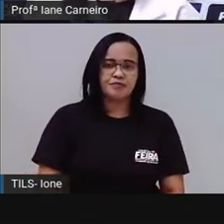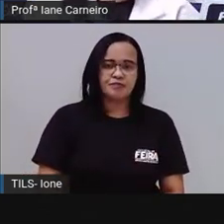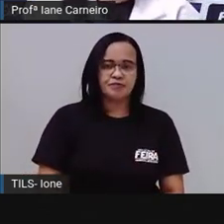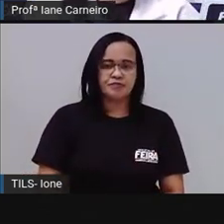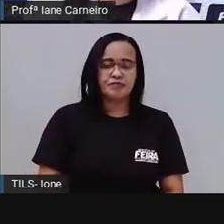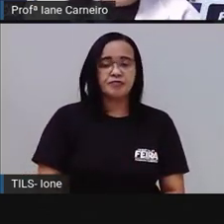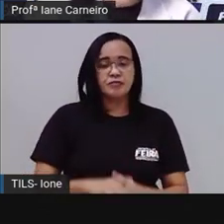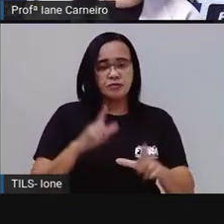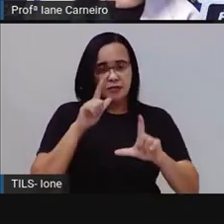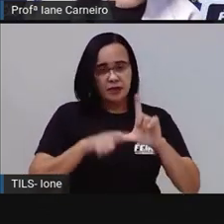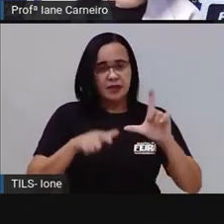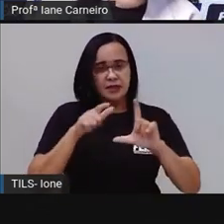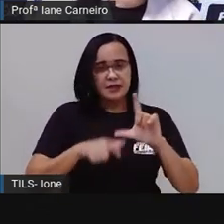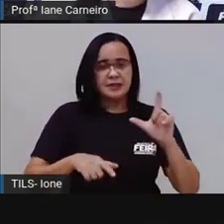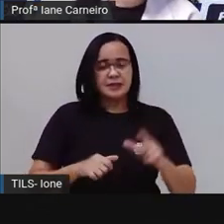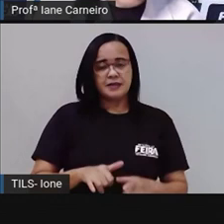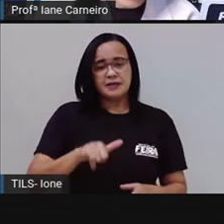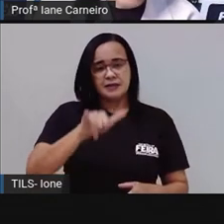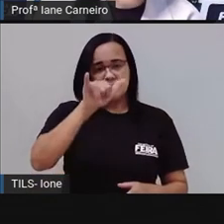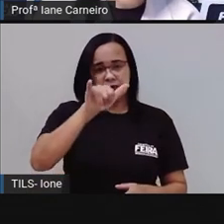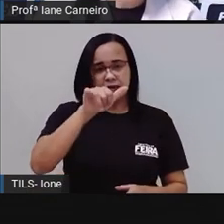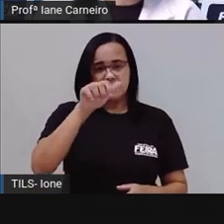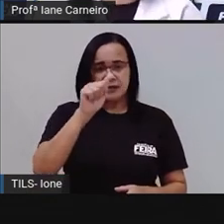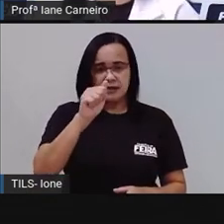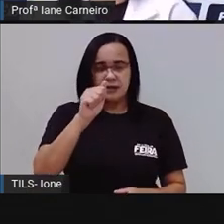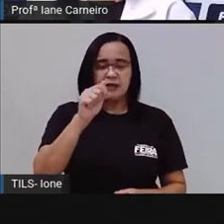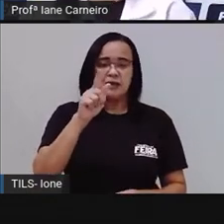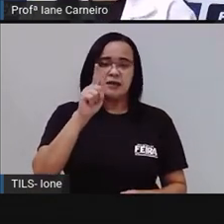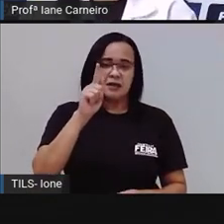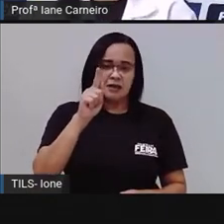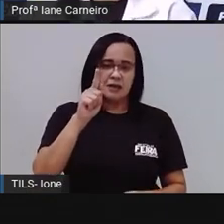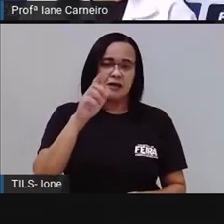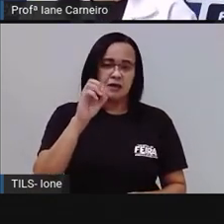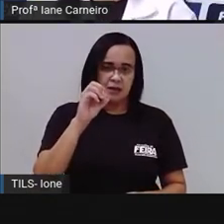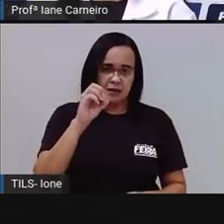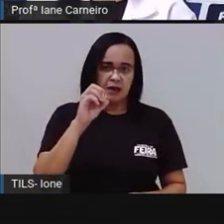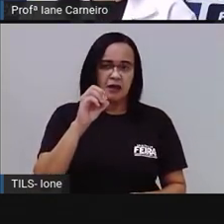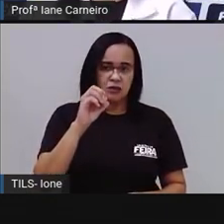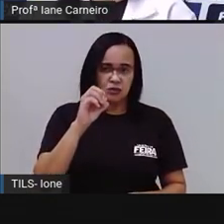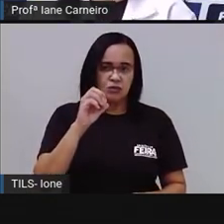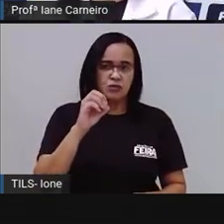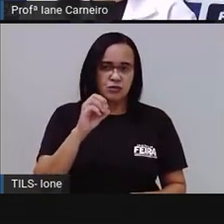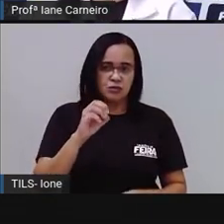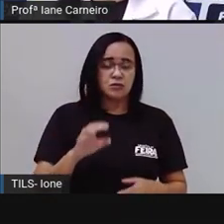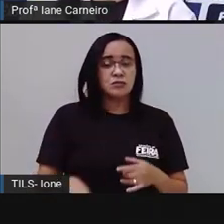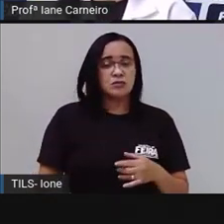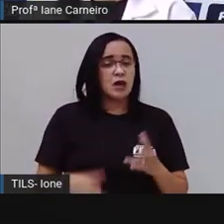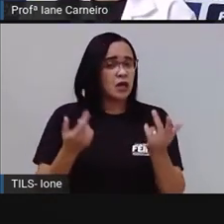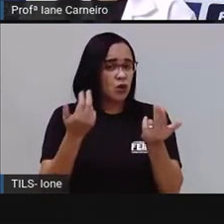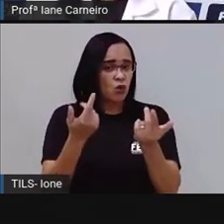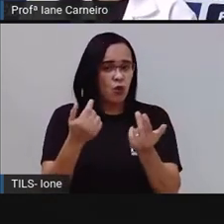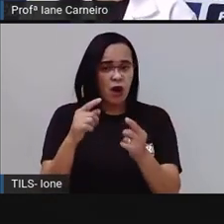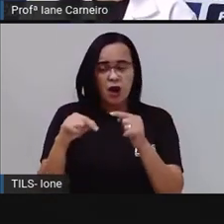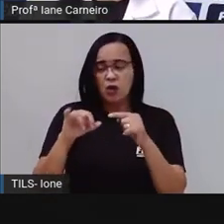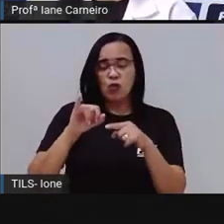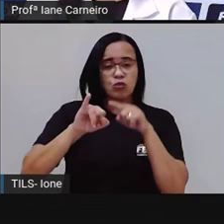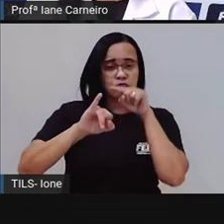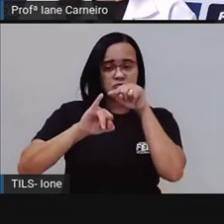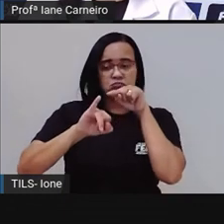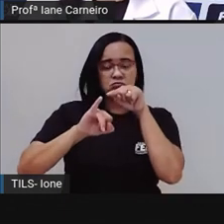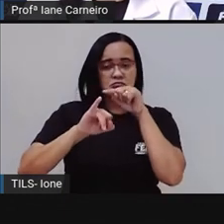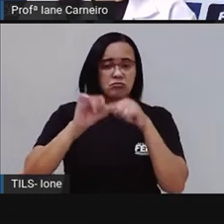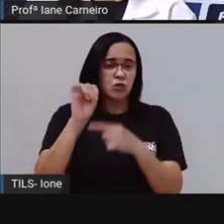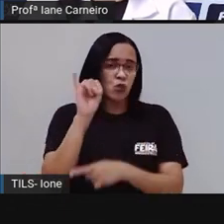a letra Y, né, passou a ser considerada uma vogal. Ó, é como se a gente estivesse escrevendo Iago se a gente trocasse